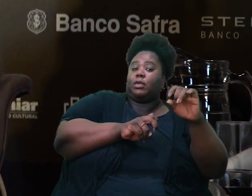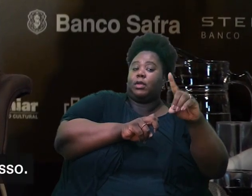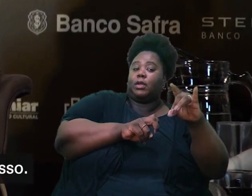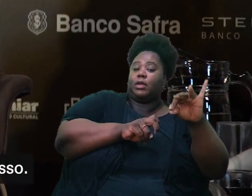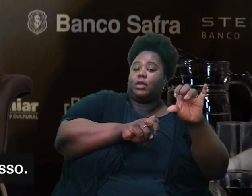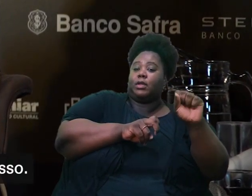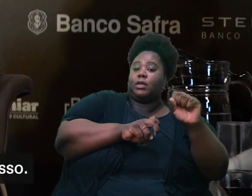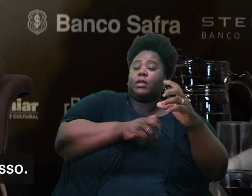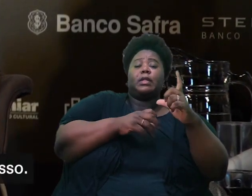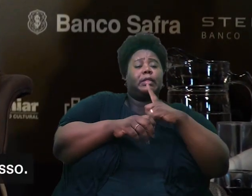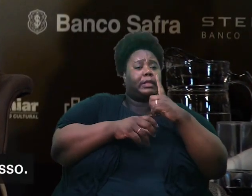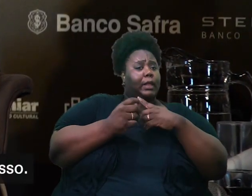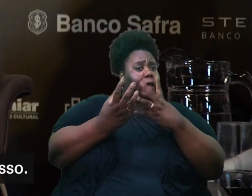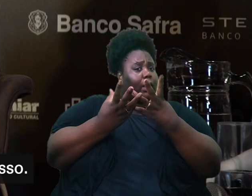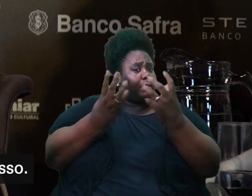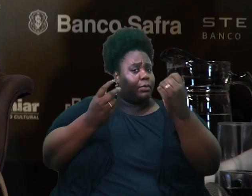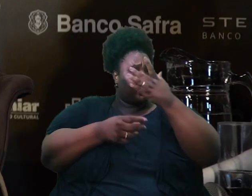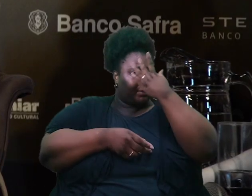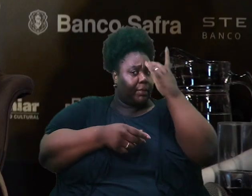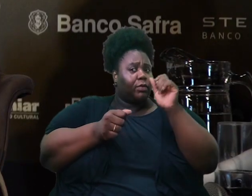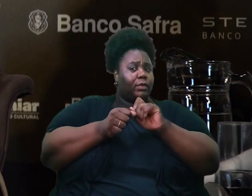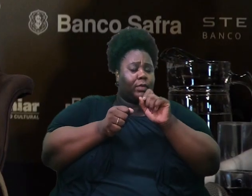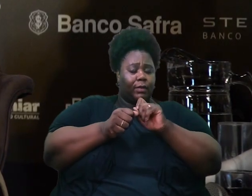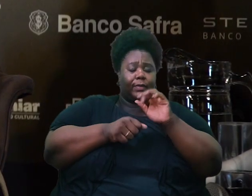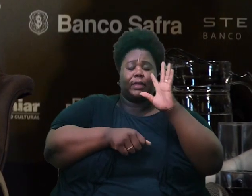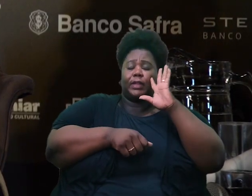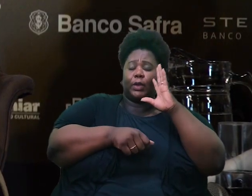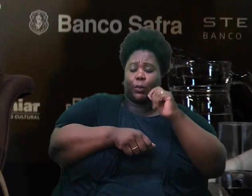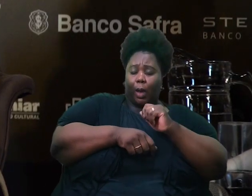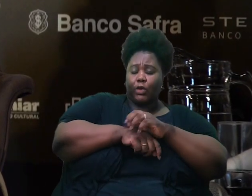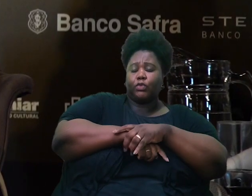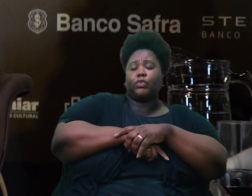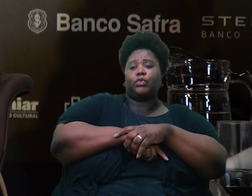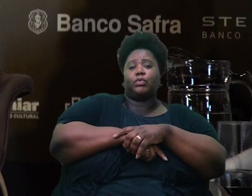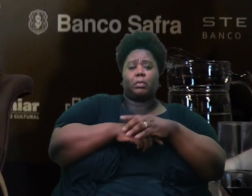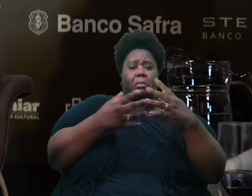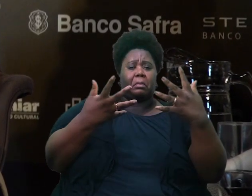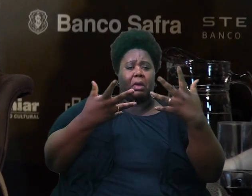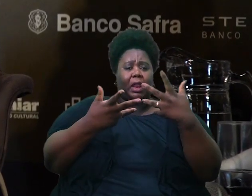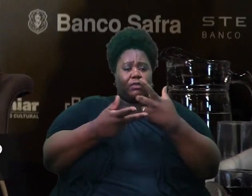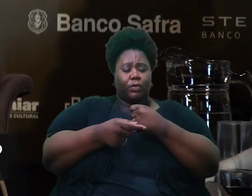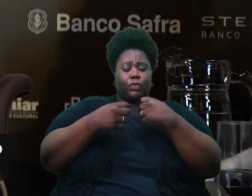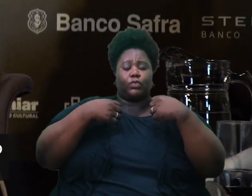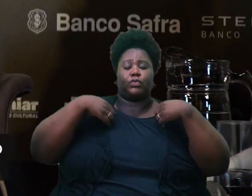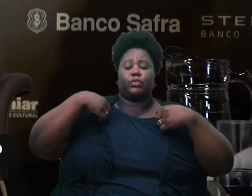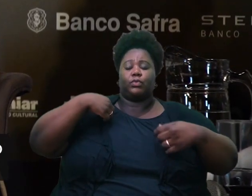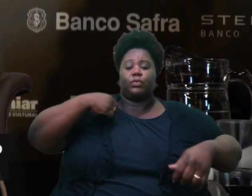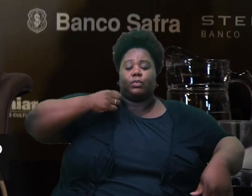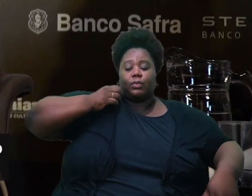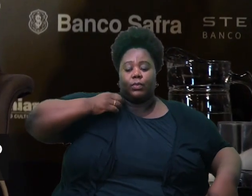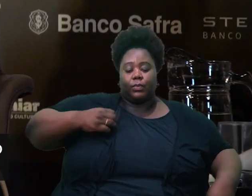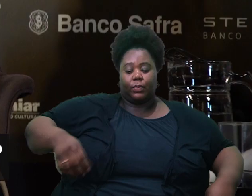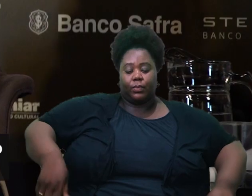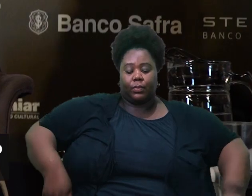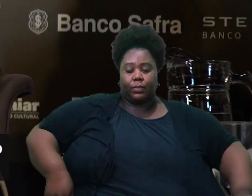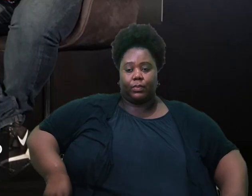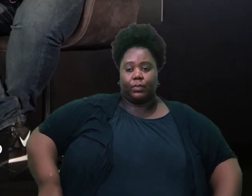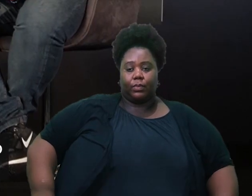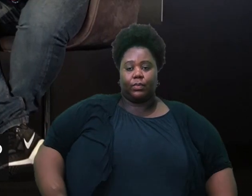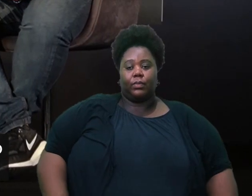não, tem muita gente que está fazendo isso, e eu acho maravilhoso. Né? Até porque